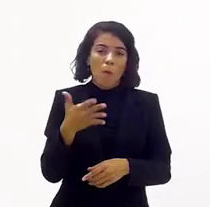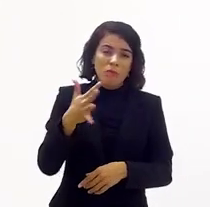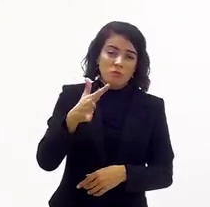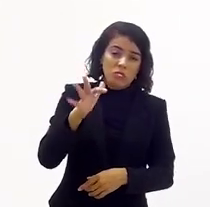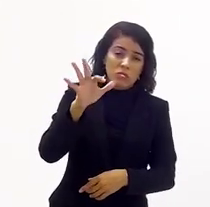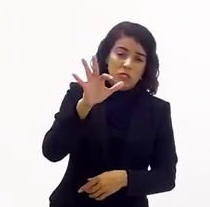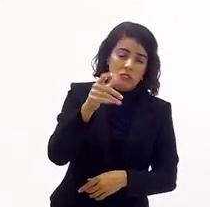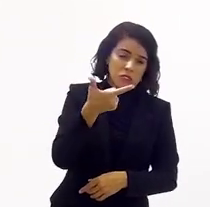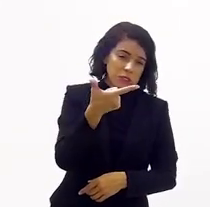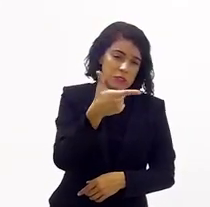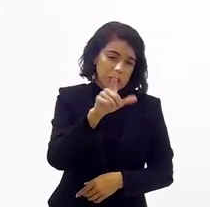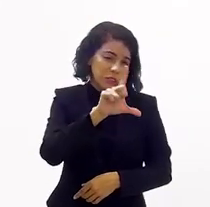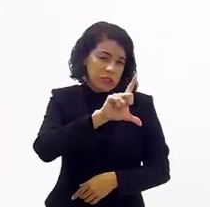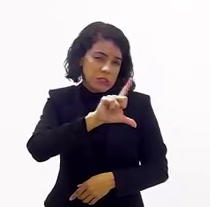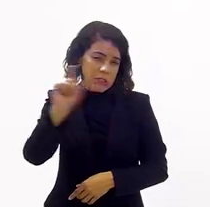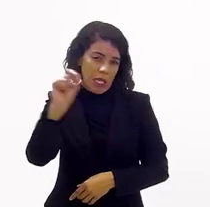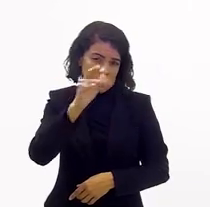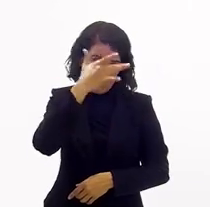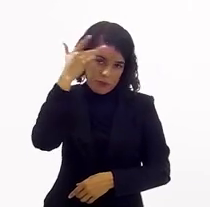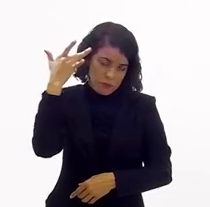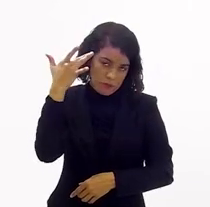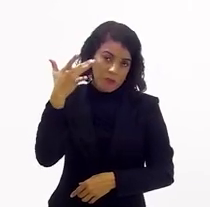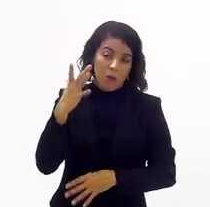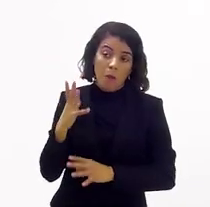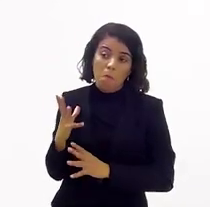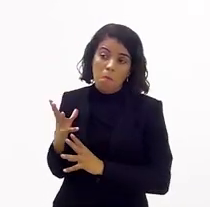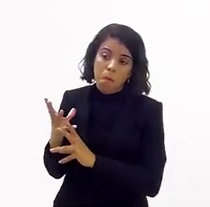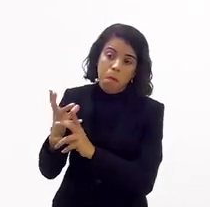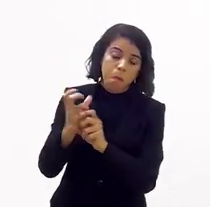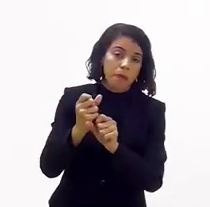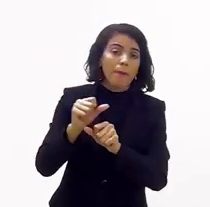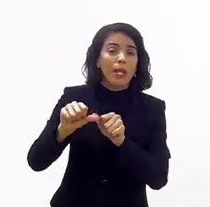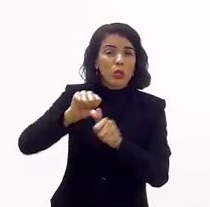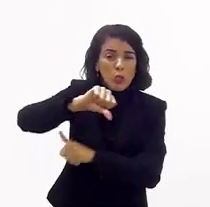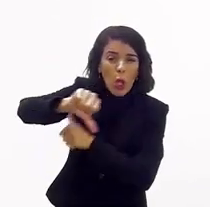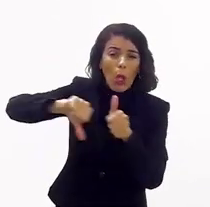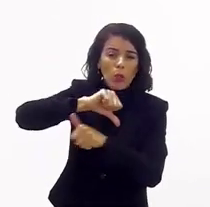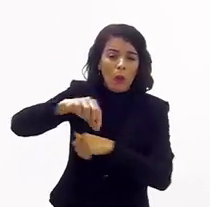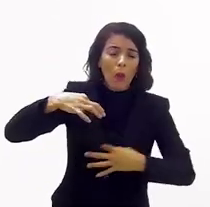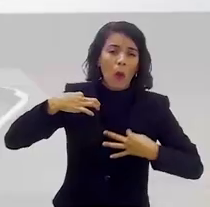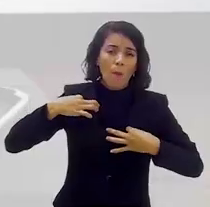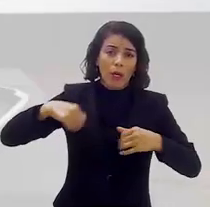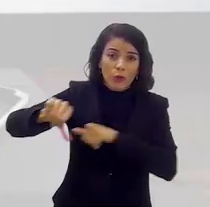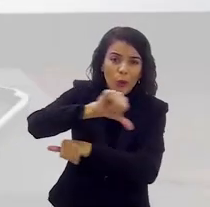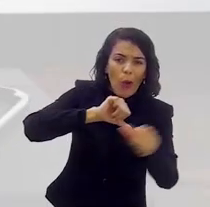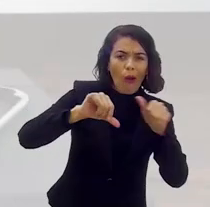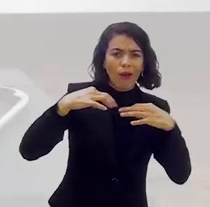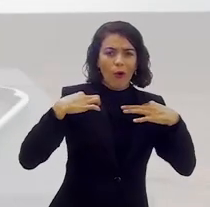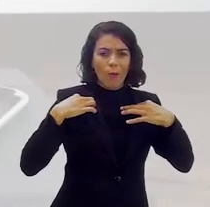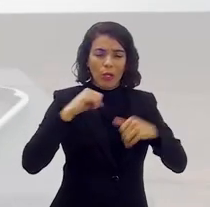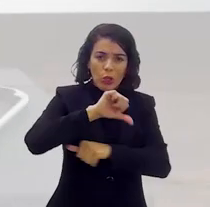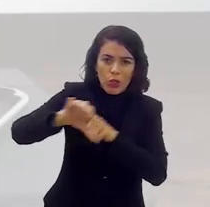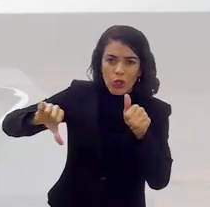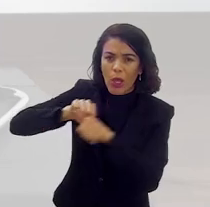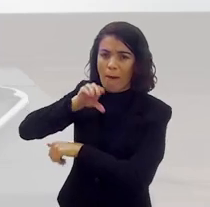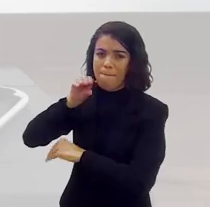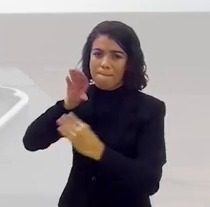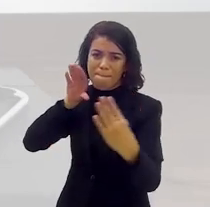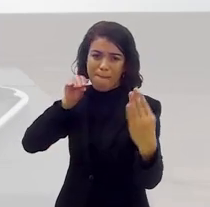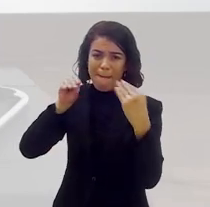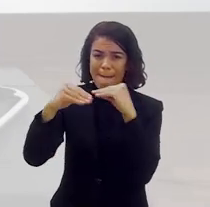Chega a cem pessoas. É um número grande. É um número muito grande de troca de roupas. Sim. Troca de falas.